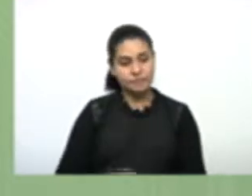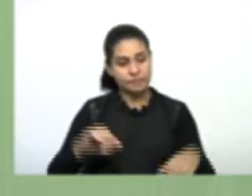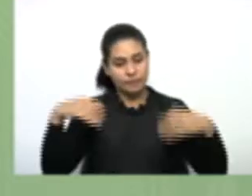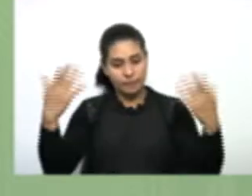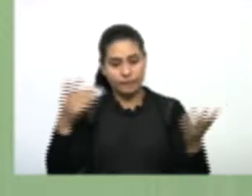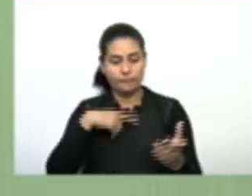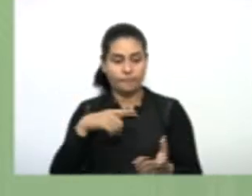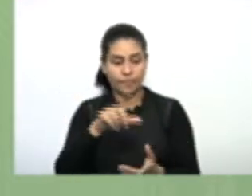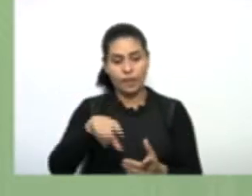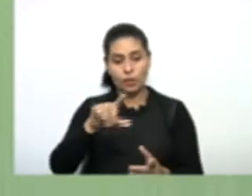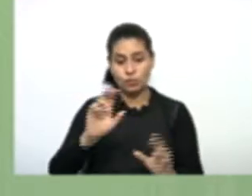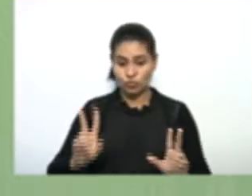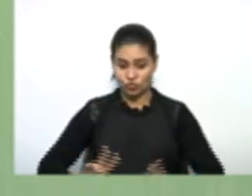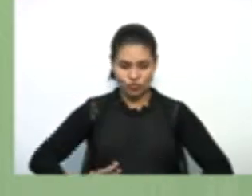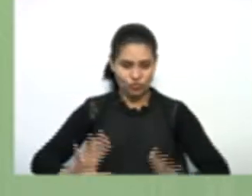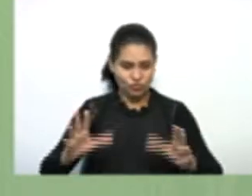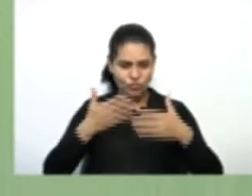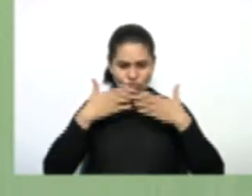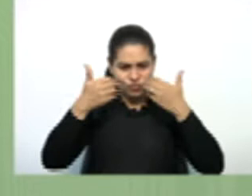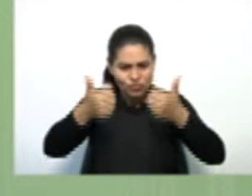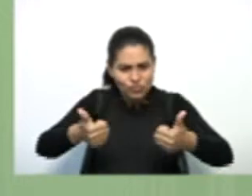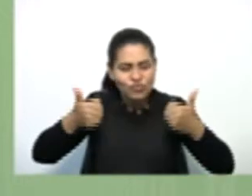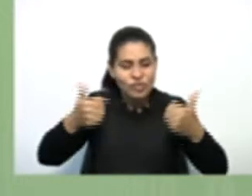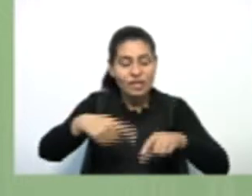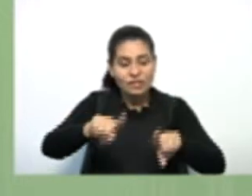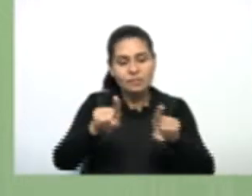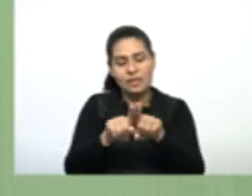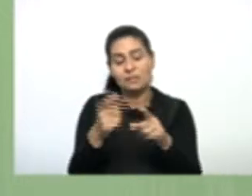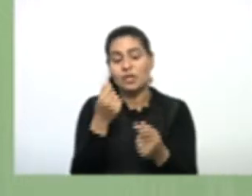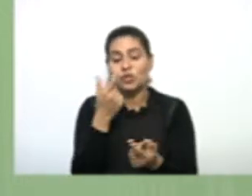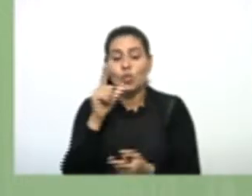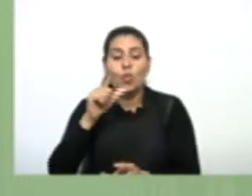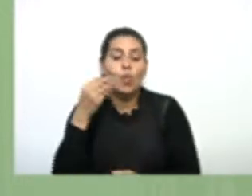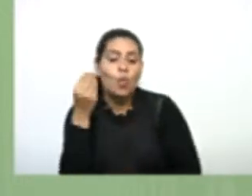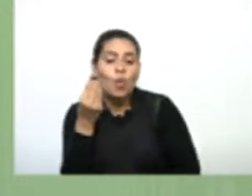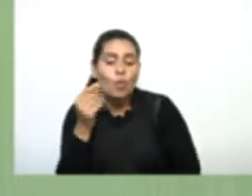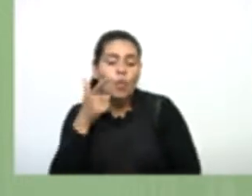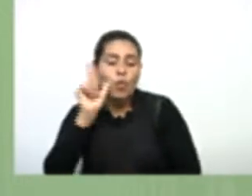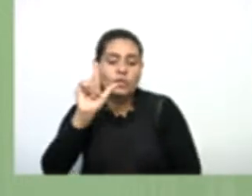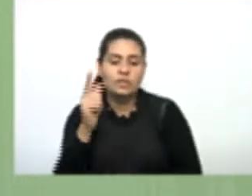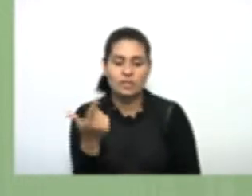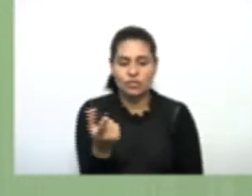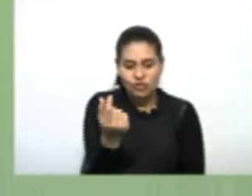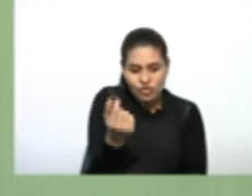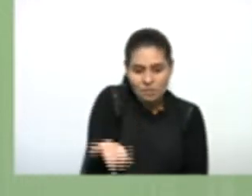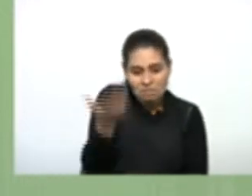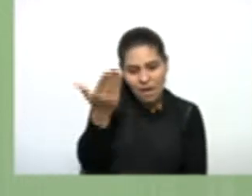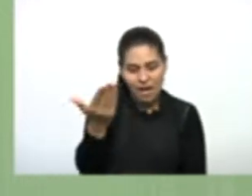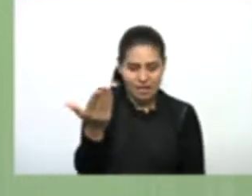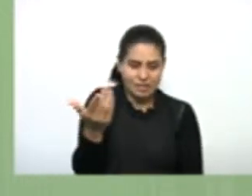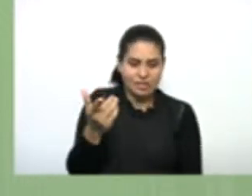Logo, o sucesso de uma empresa depende do lucro que ela consegue obter durante a sua existência. E essa é